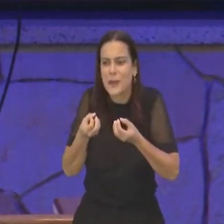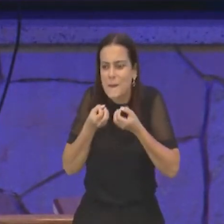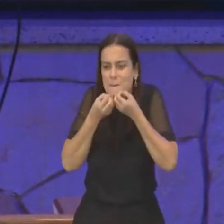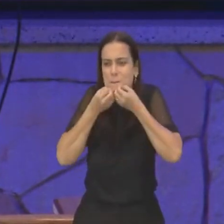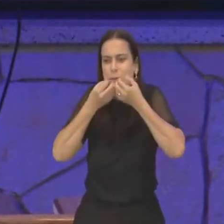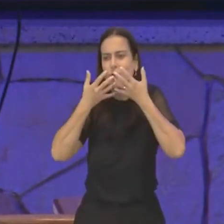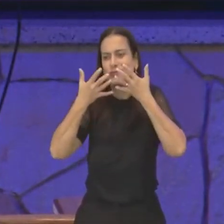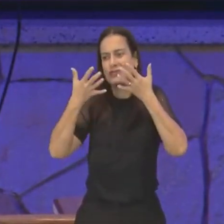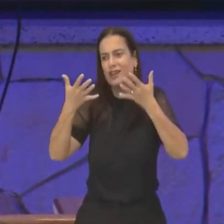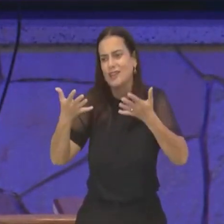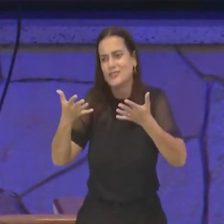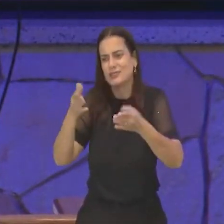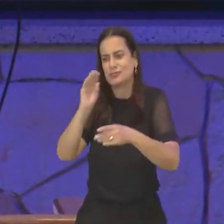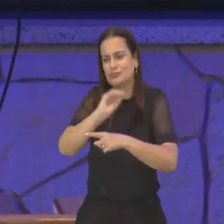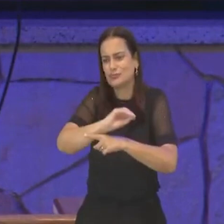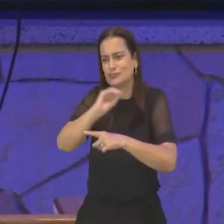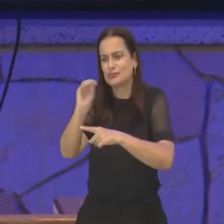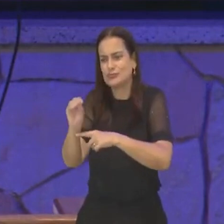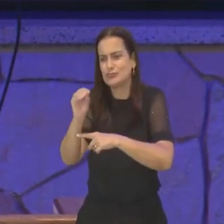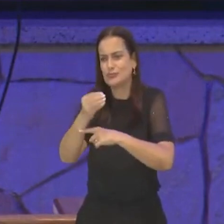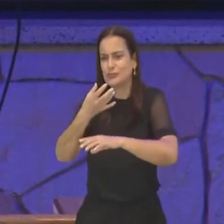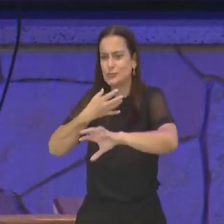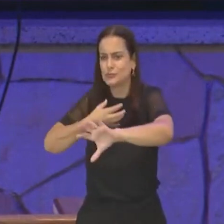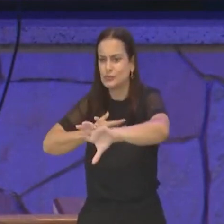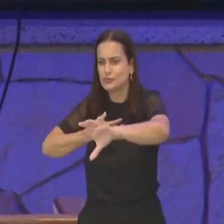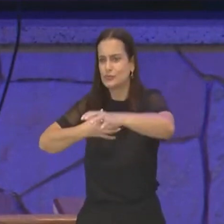generosidade, um amor na prática.